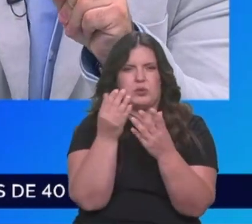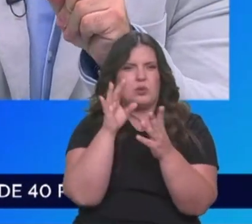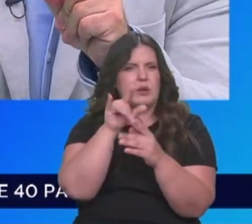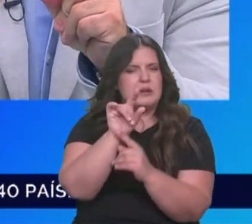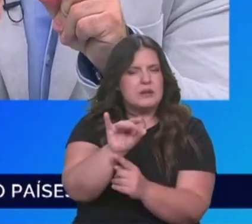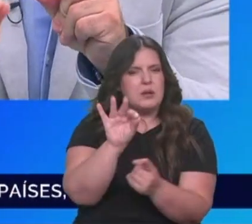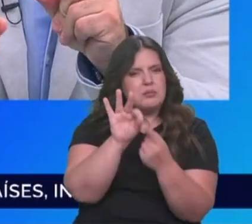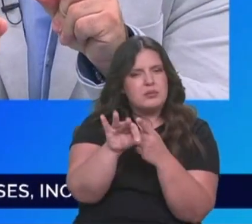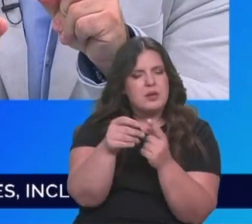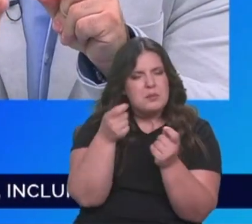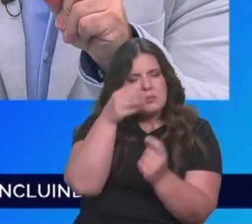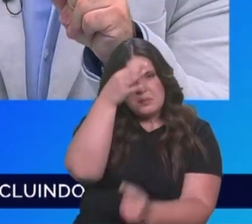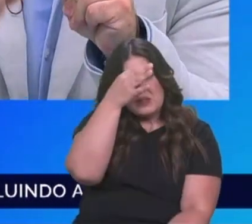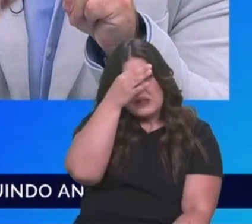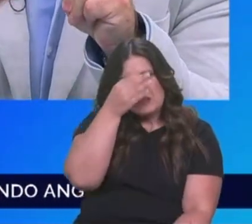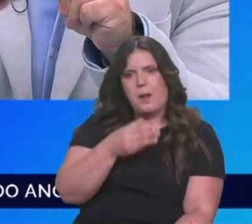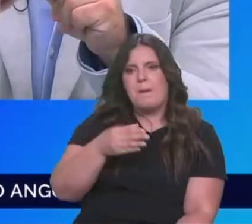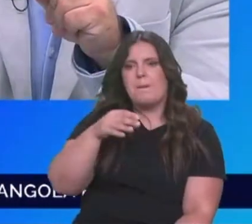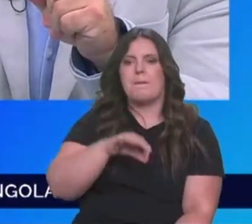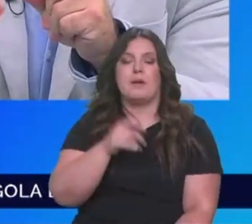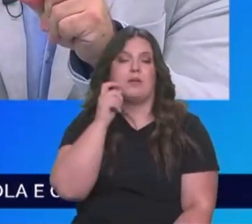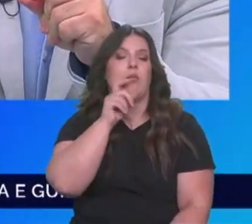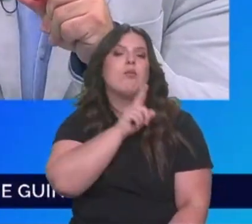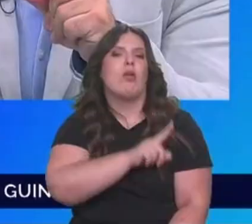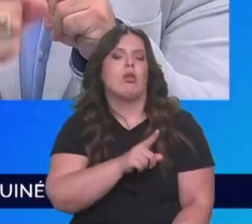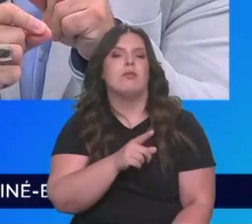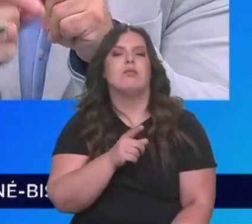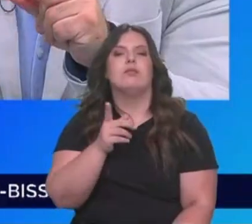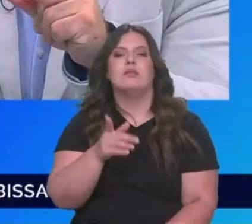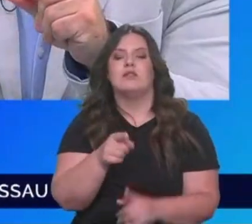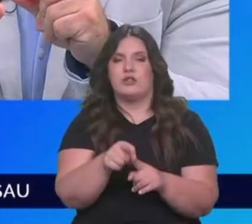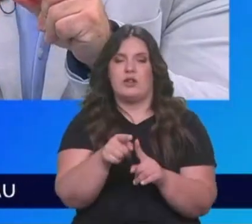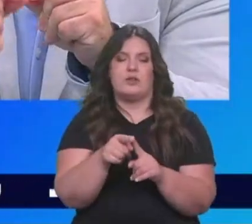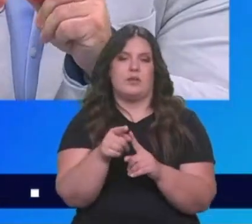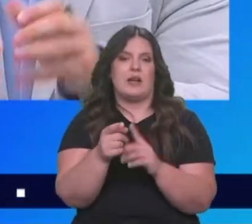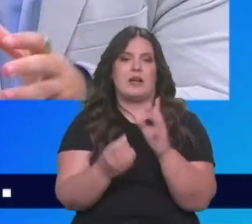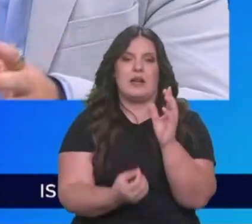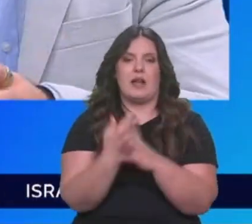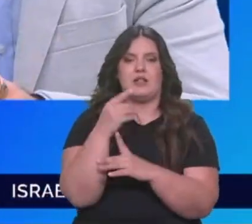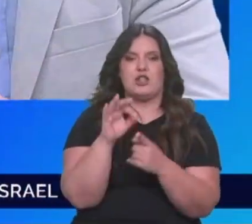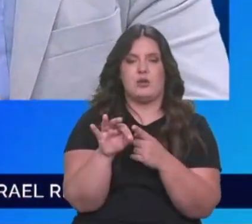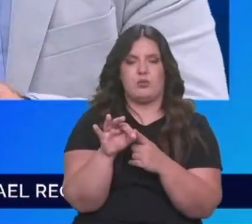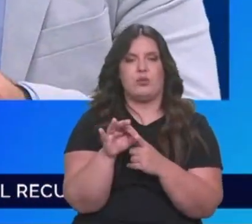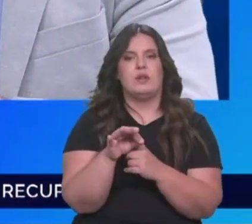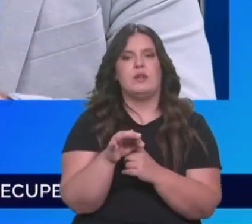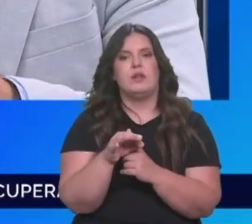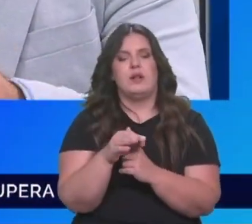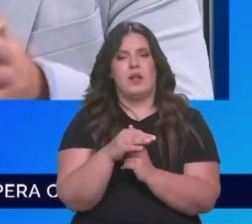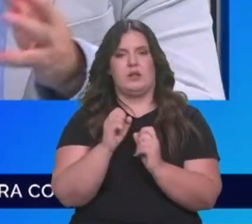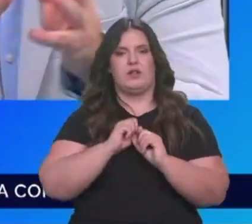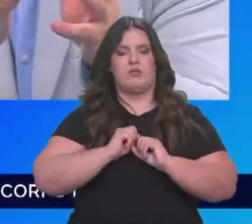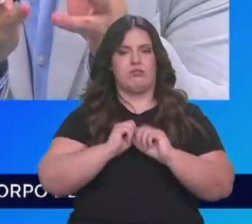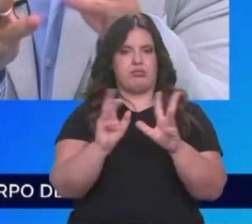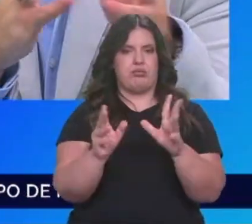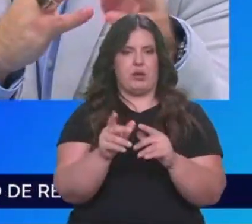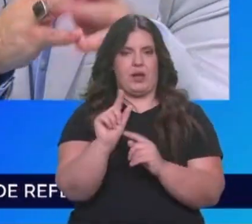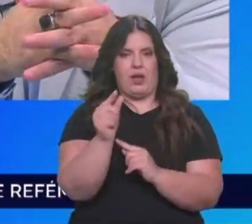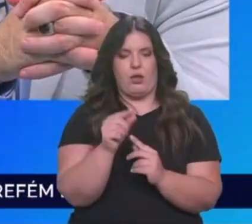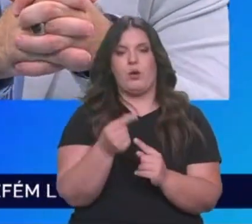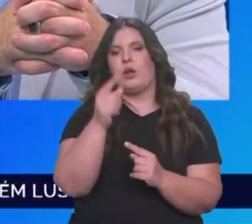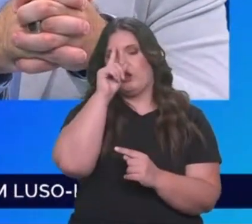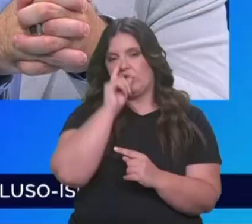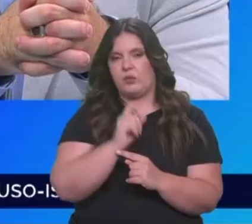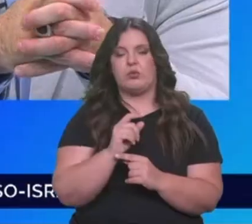localização mais precisa de quem pode estar por trás deste tipo de rajadas de rádio. Eu lembro que